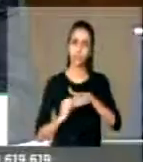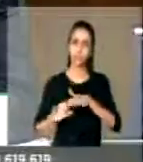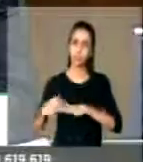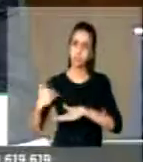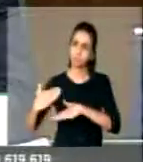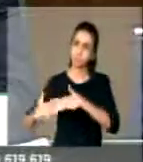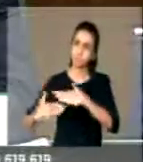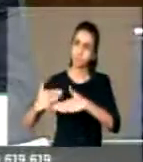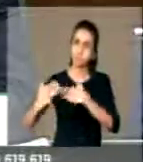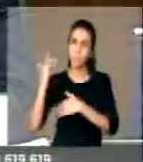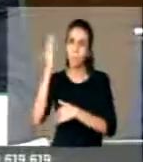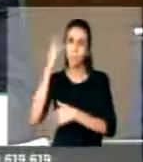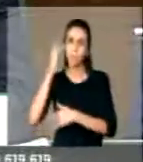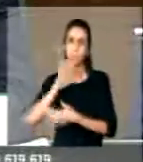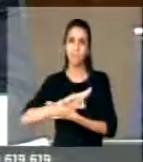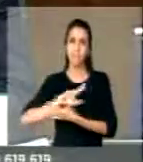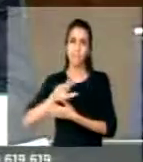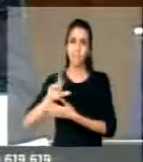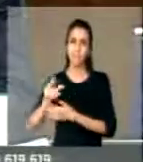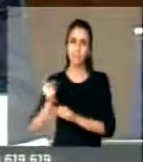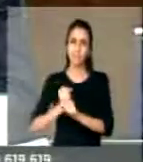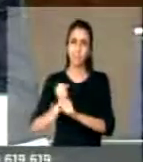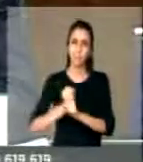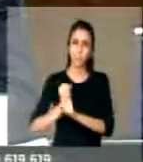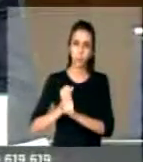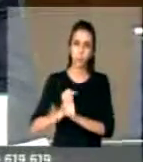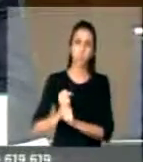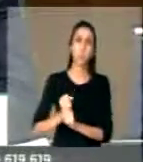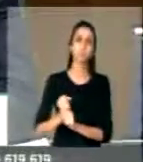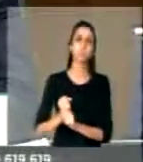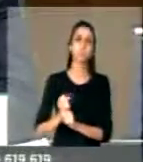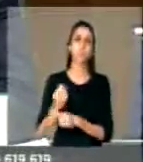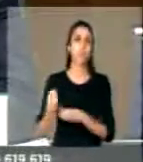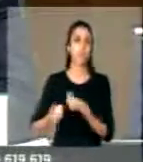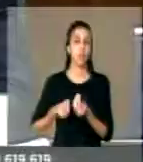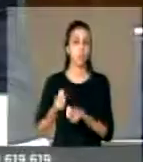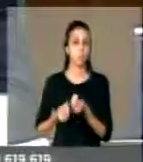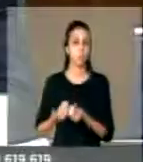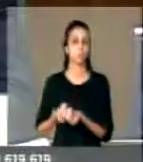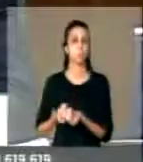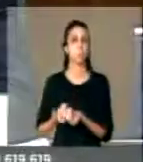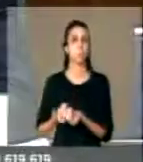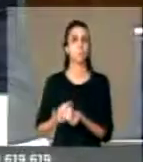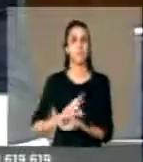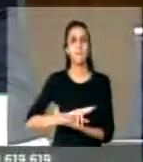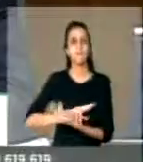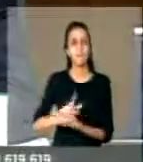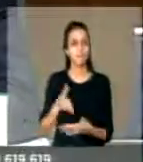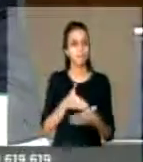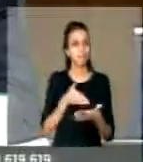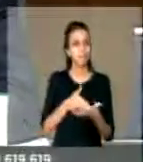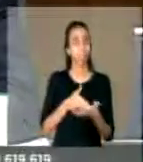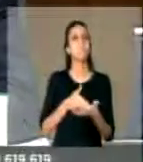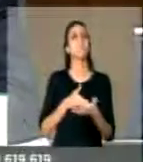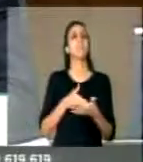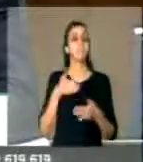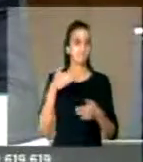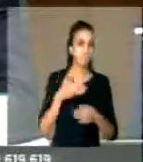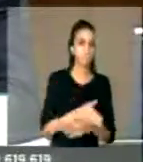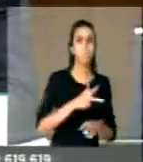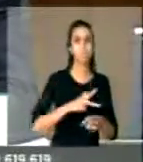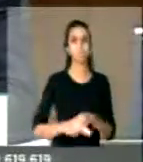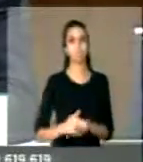ao longo de muitas décadas, por meio do enfrentamento e superação de diversos obstáculos. A ordem